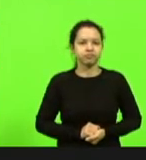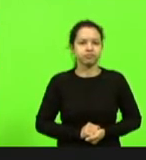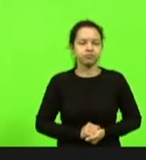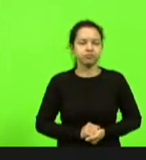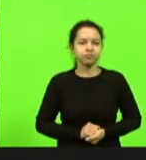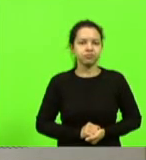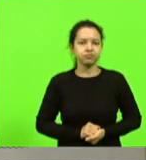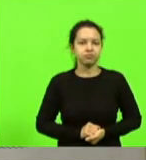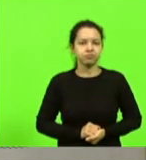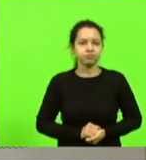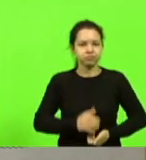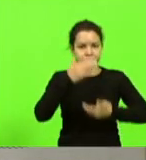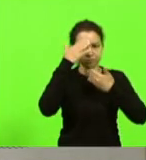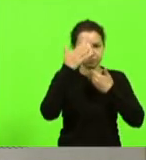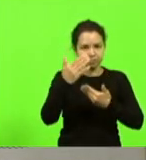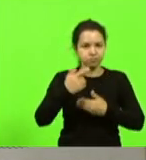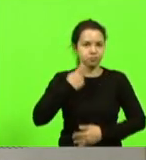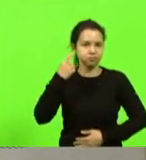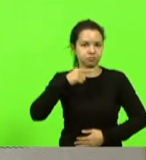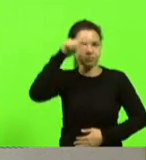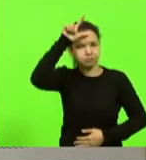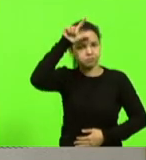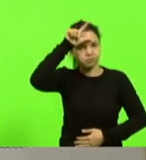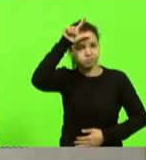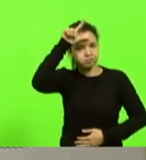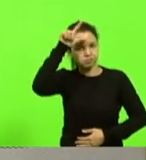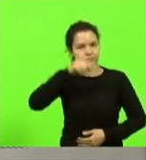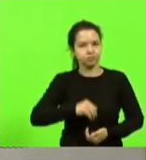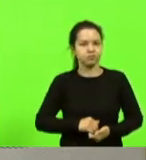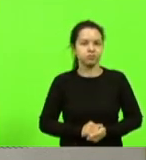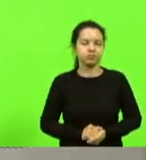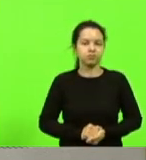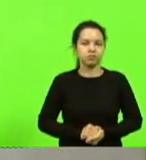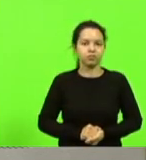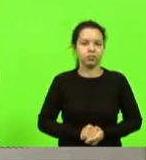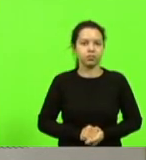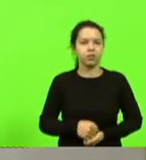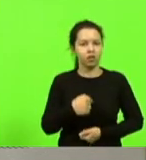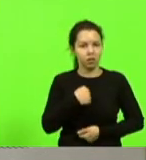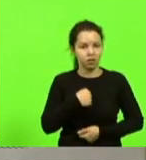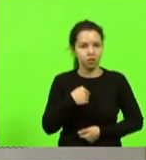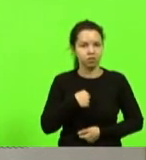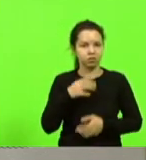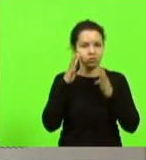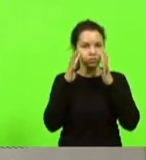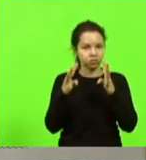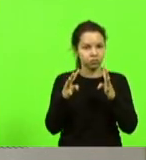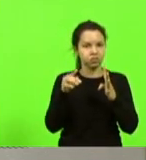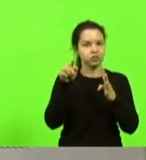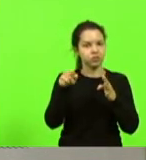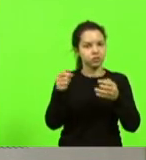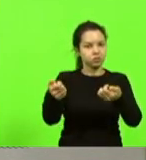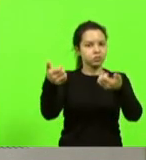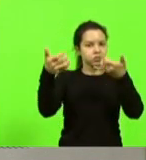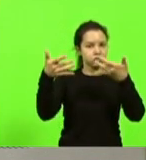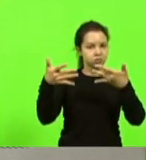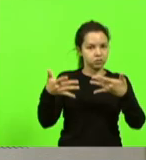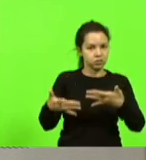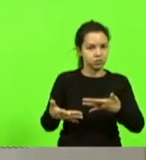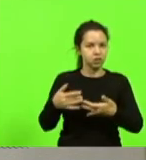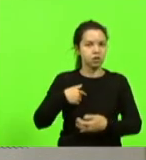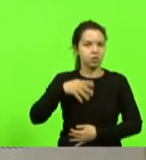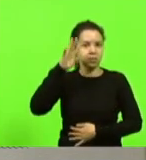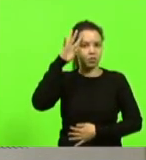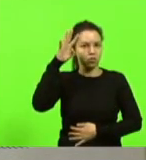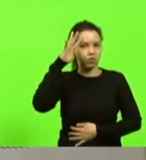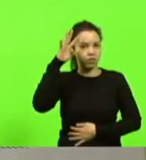Obrigado, deputado Sargento Lima. Eu, ouvindo a sua fala, eu imaginei e solicitei aqui para a minha